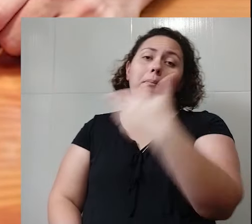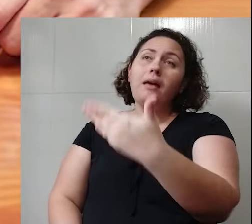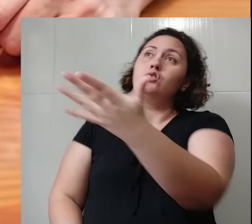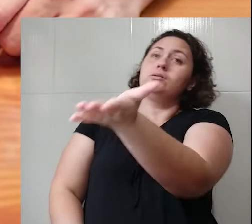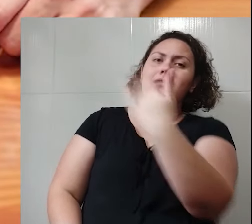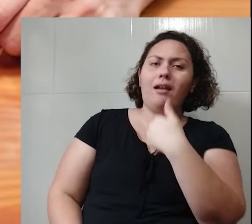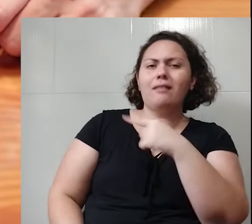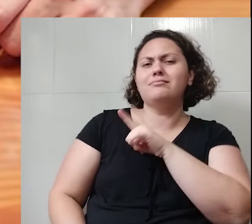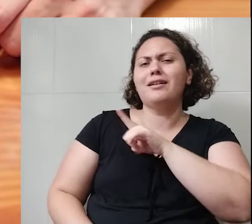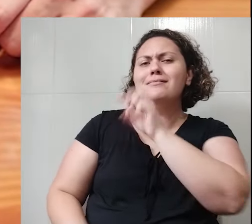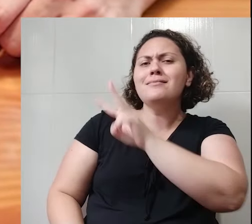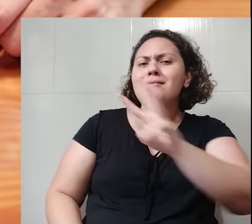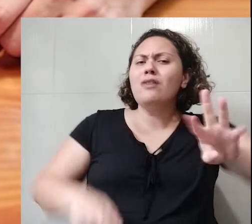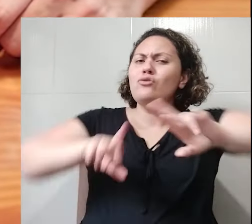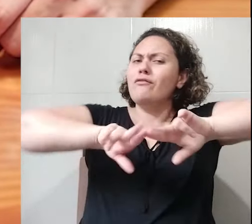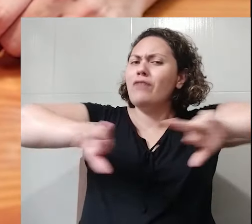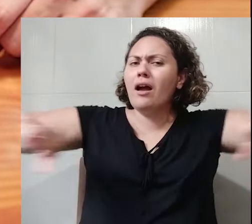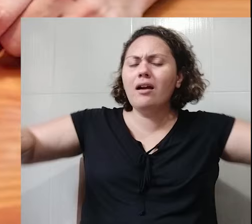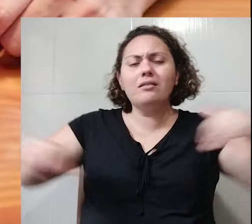né? A gente